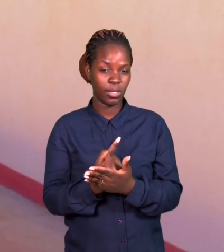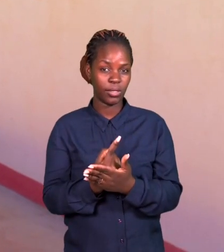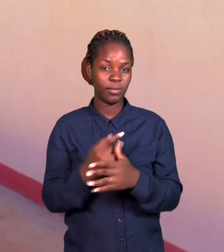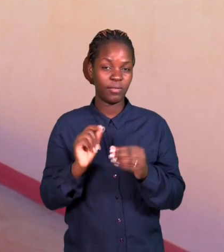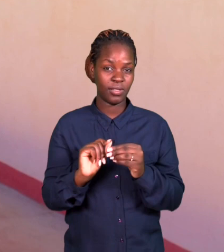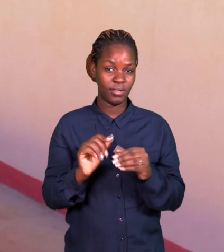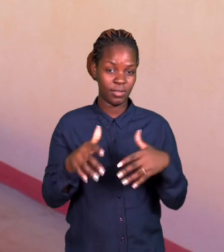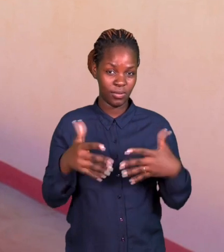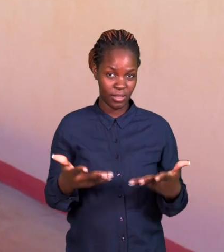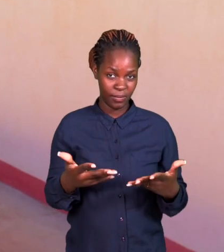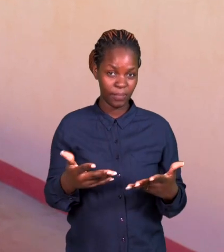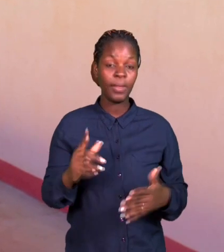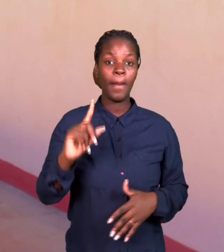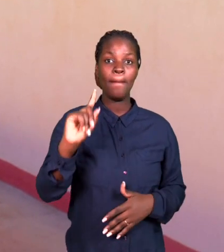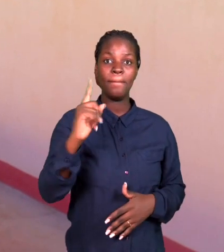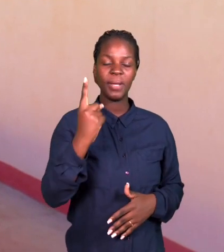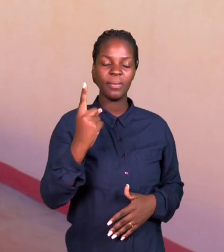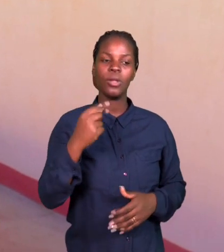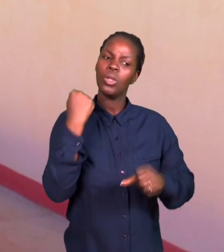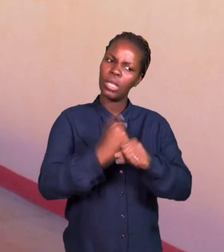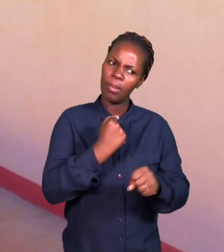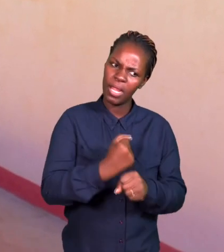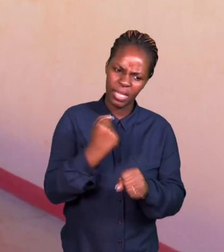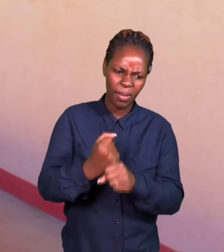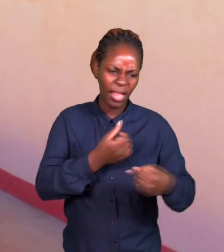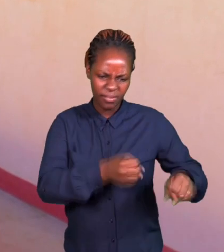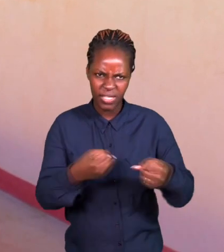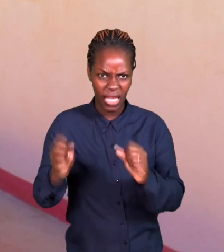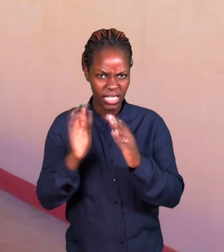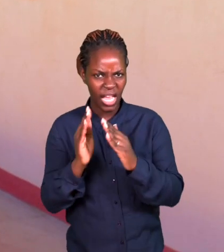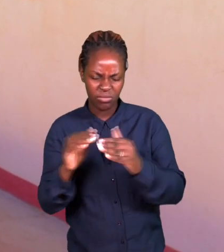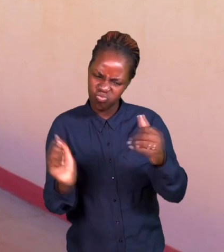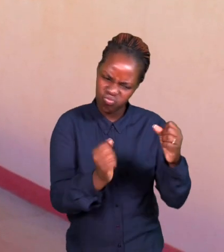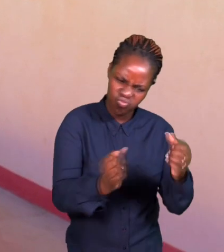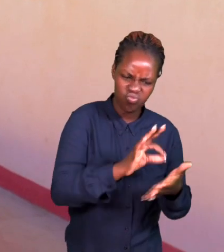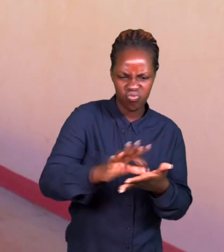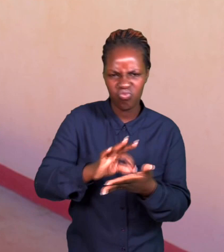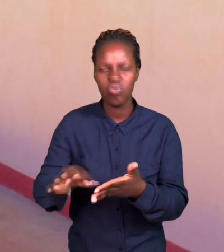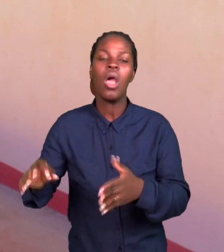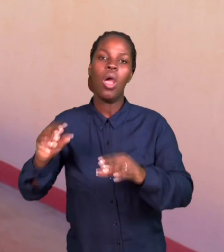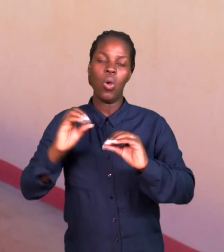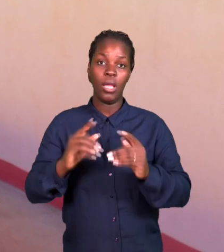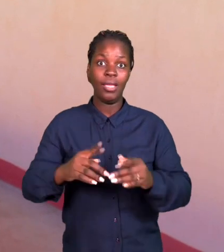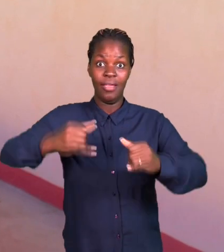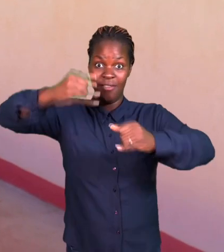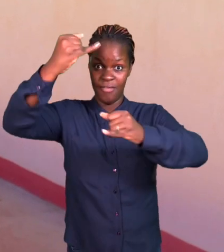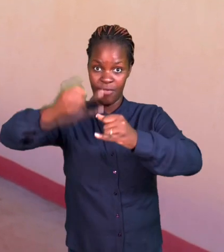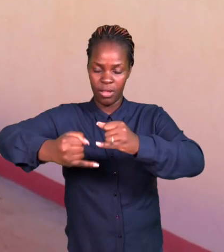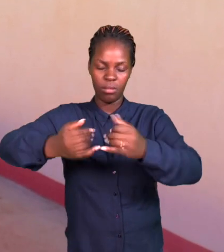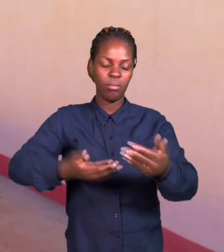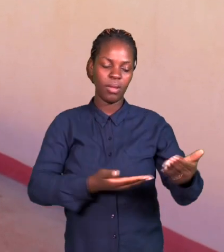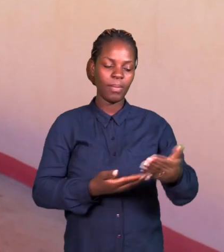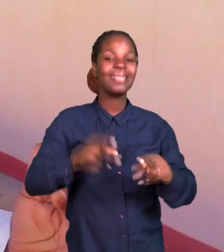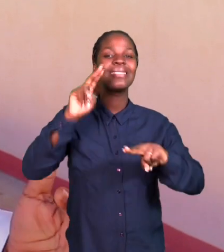tempo amamentar do bebê, não é eficaz. Porque é melhor dar o tempo ao bebê primeiro, amamentar, porque temos